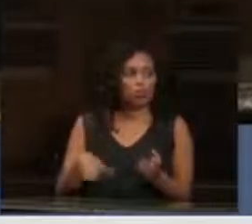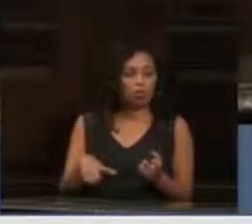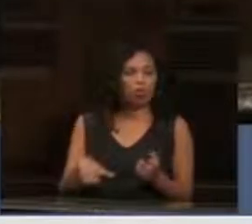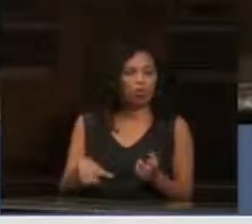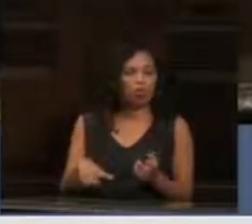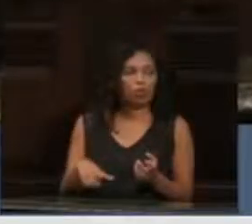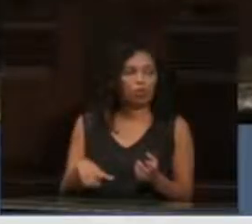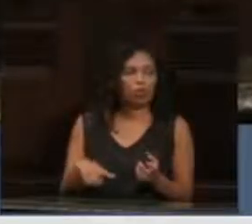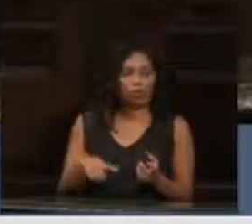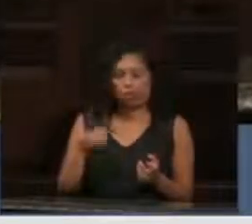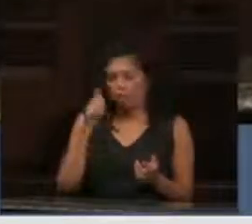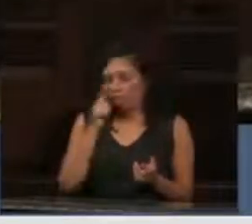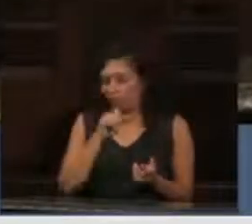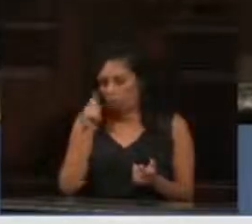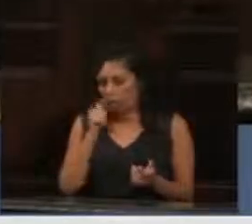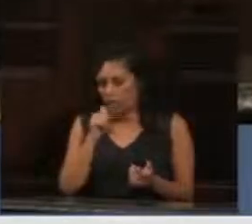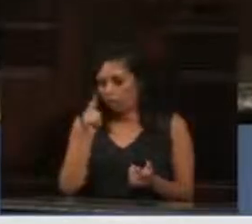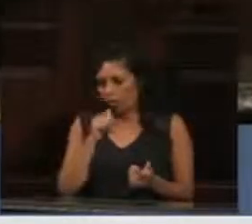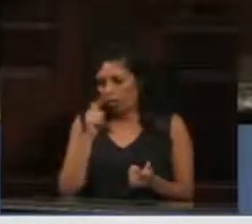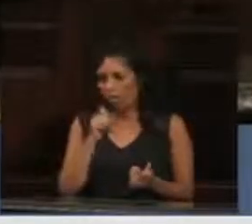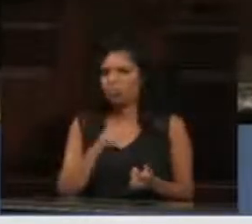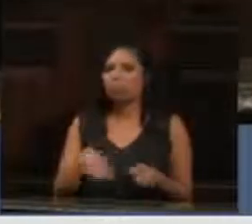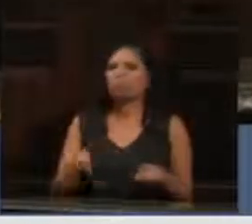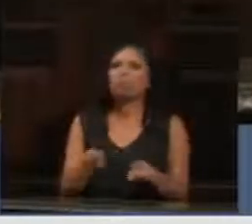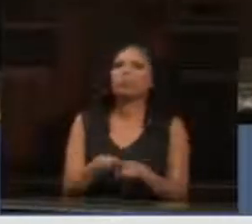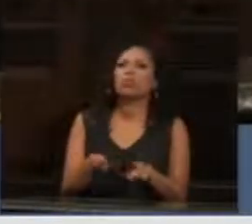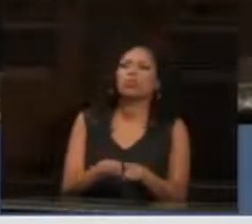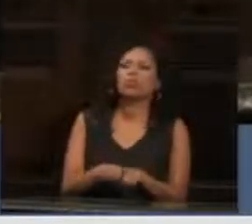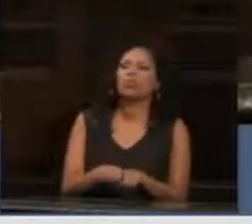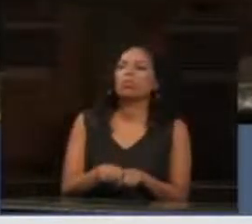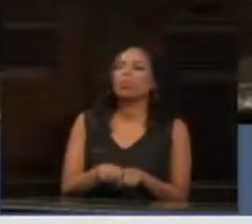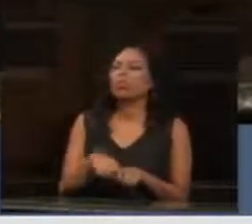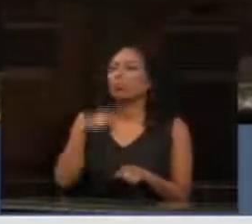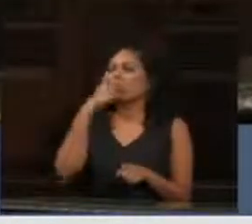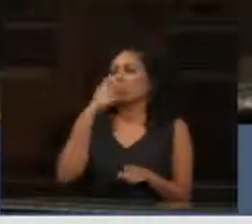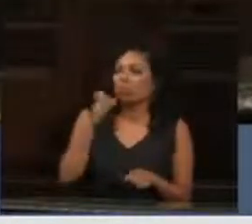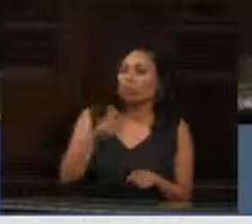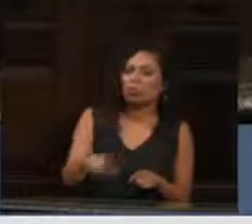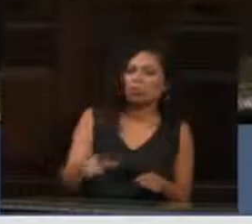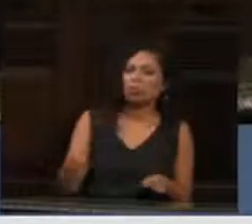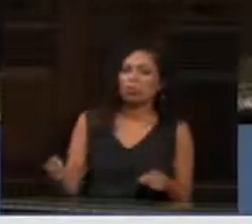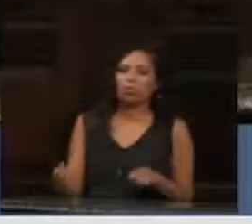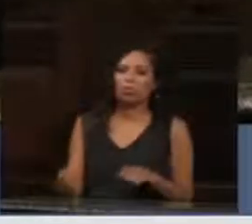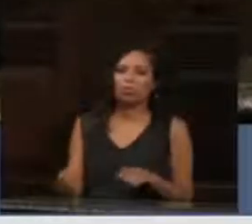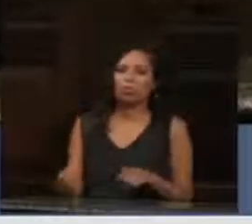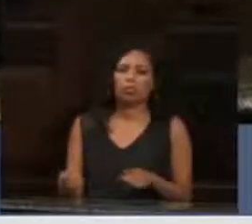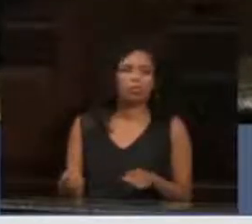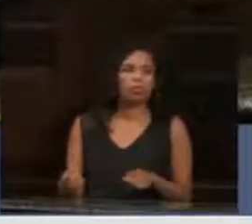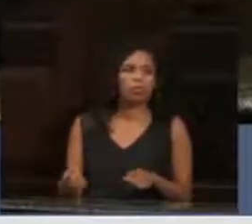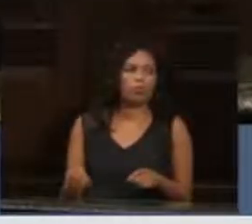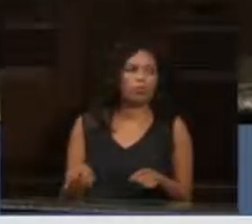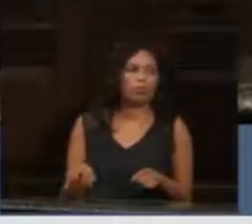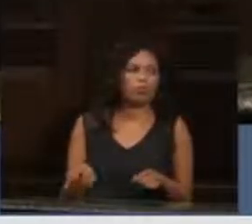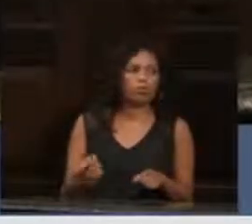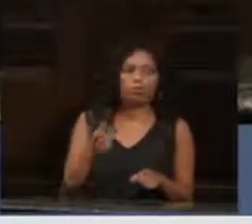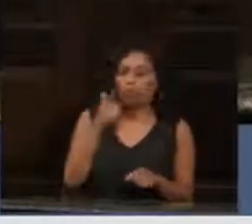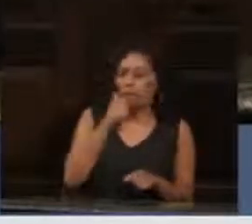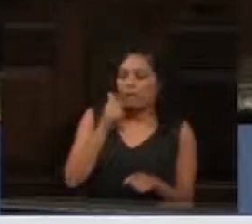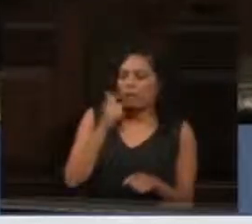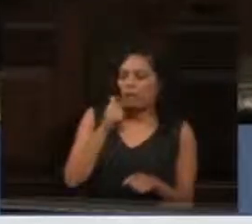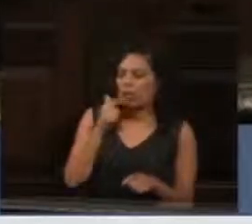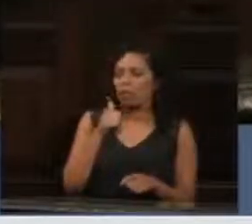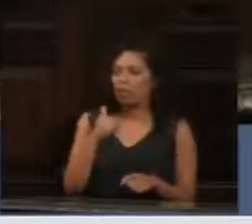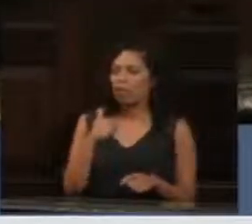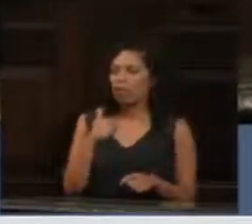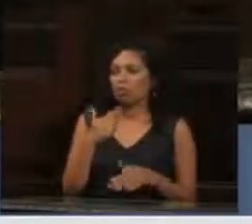obviamente, a gestão da água e do esgotamento sanitário, do abastecimento de água e do esgotamento sanitário, portanto, saneamento na